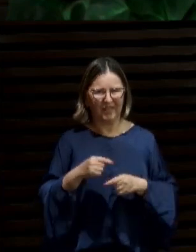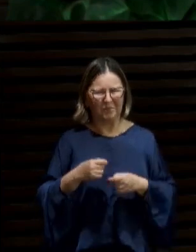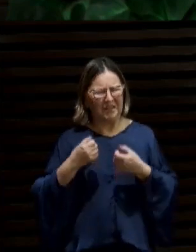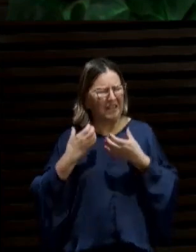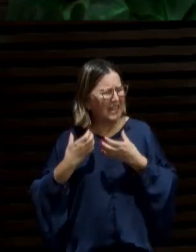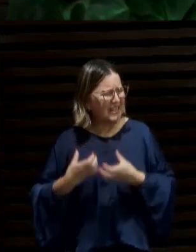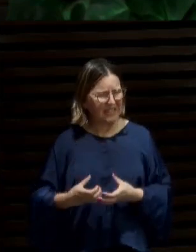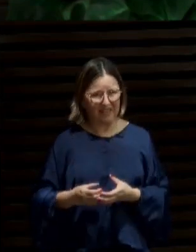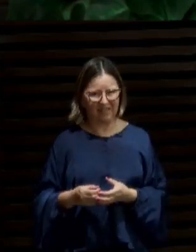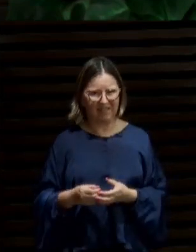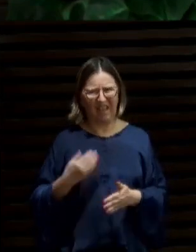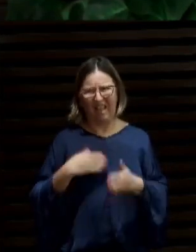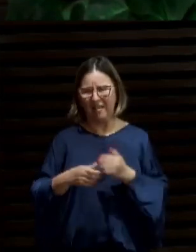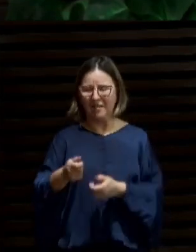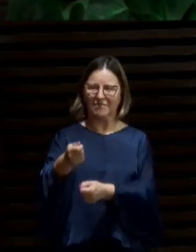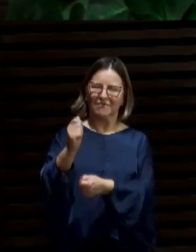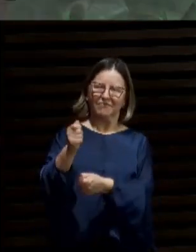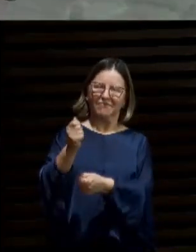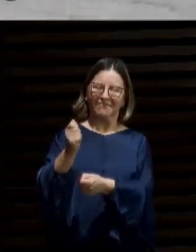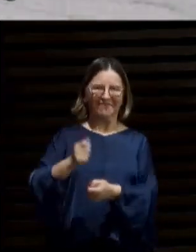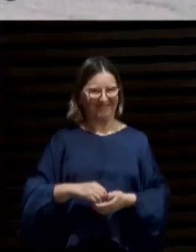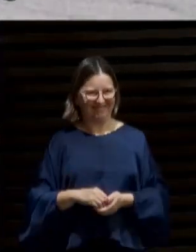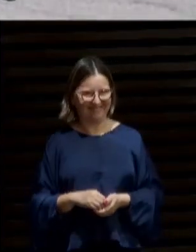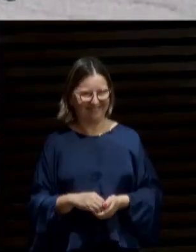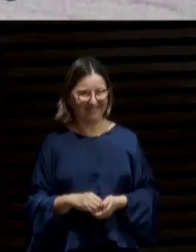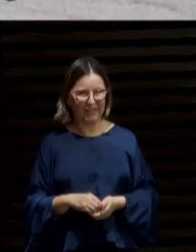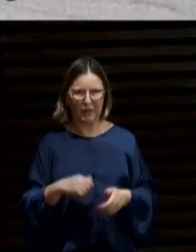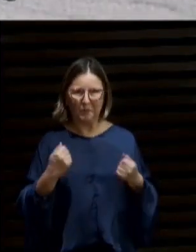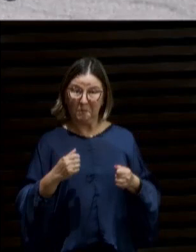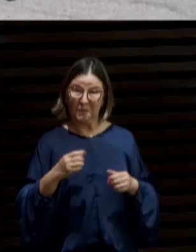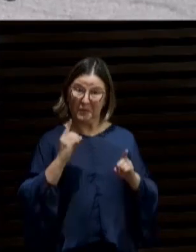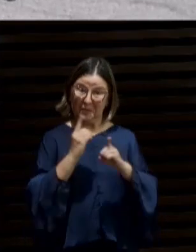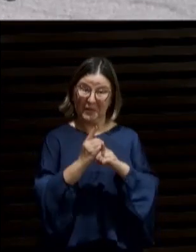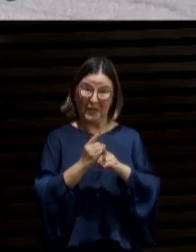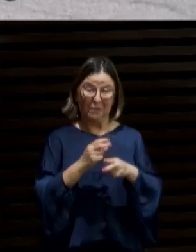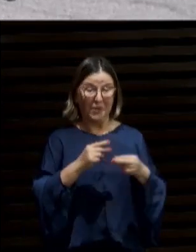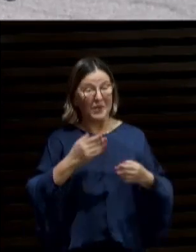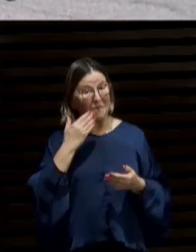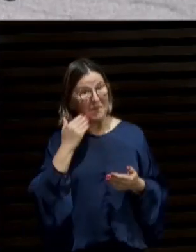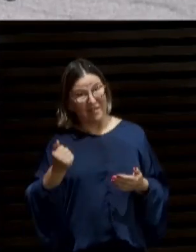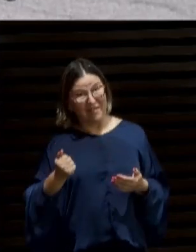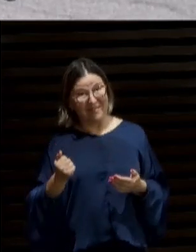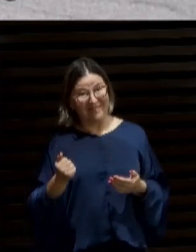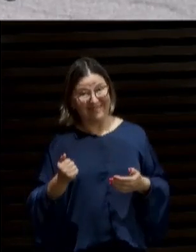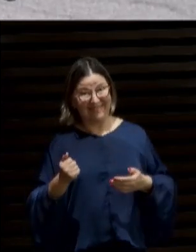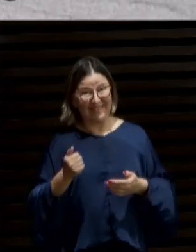O que eu vou pescar? Tem que achar alguma coisa melhor. Melhor do que pescar, não tem.